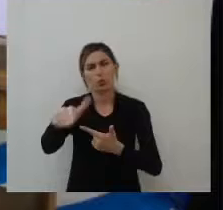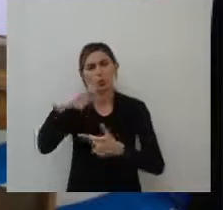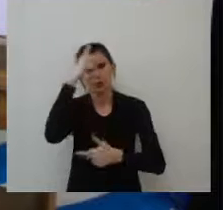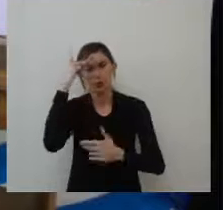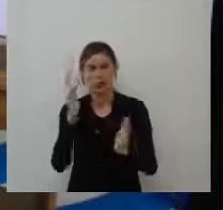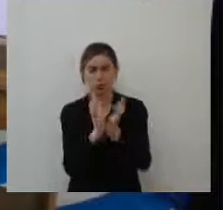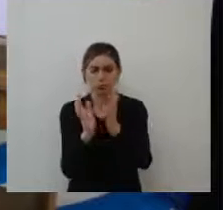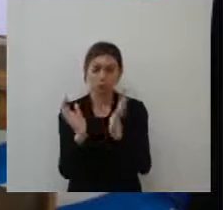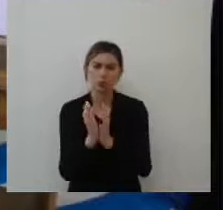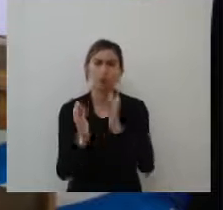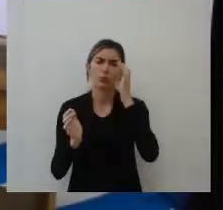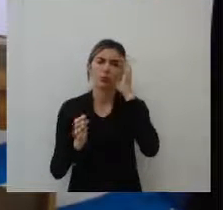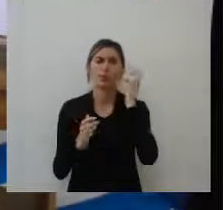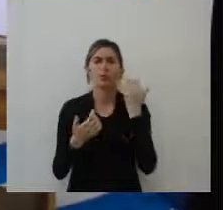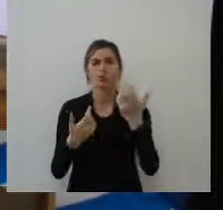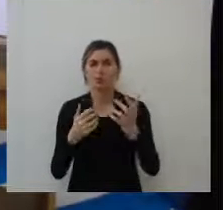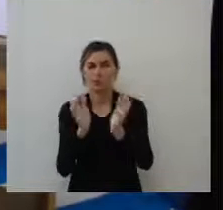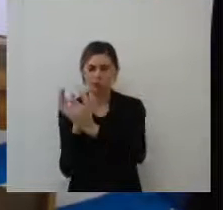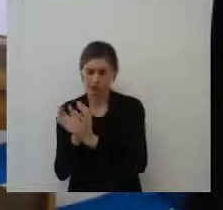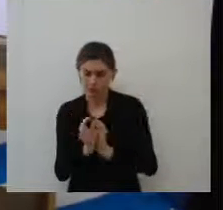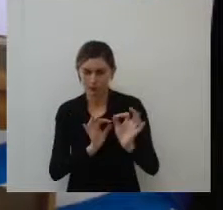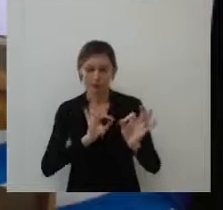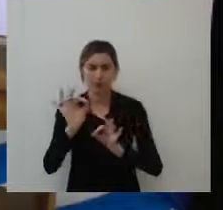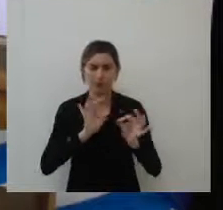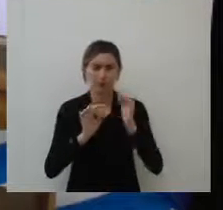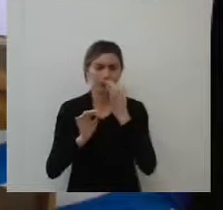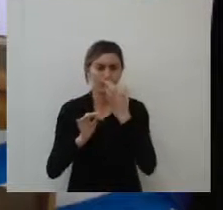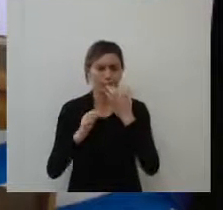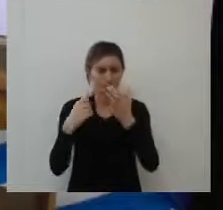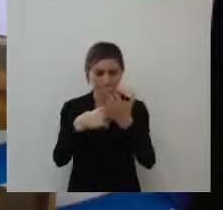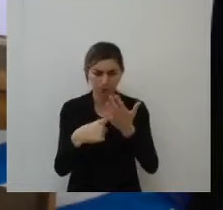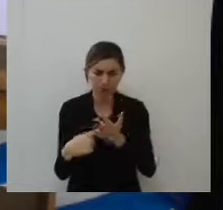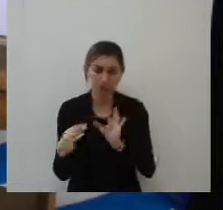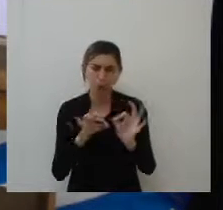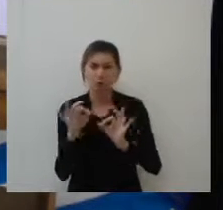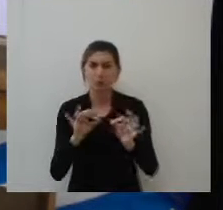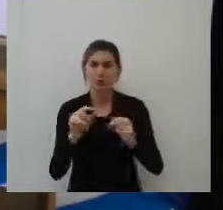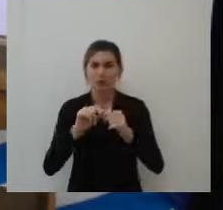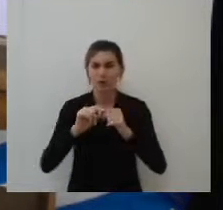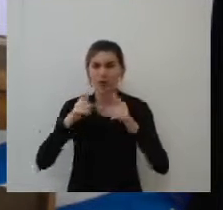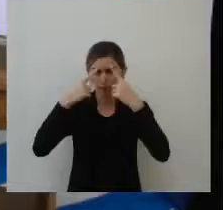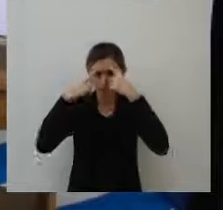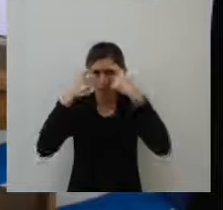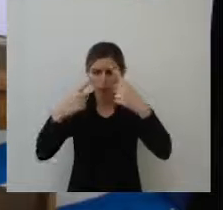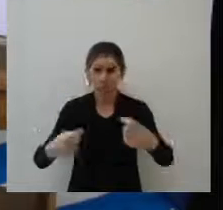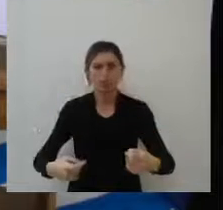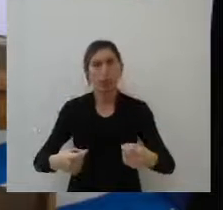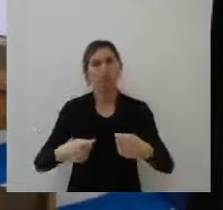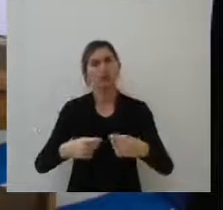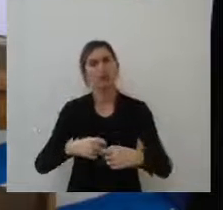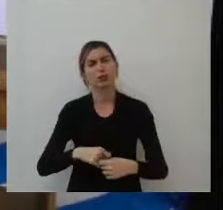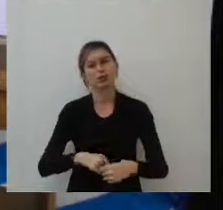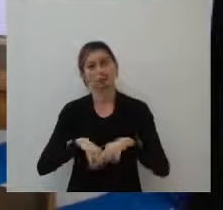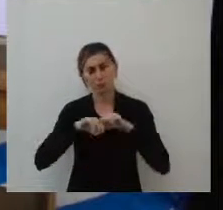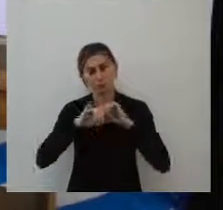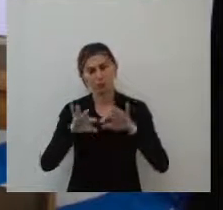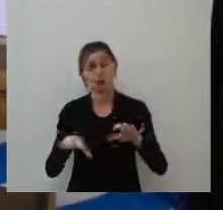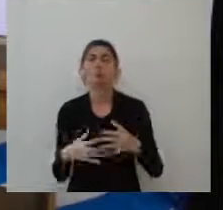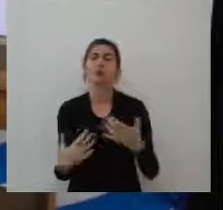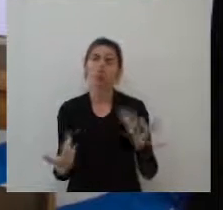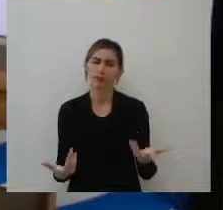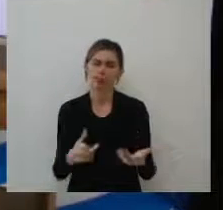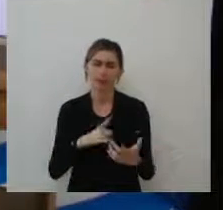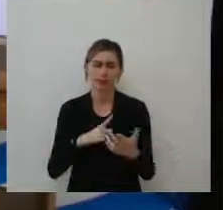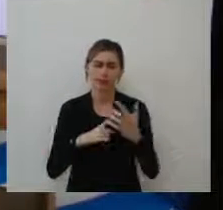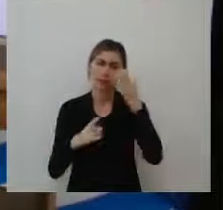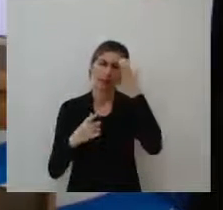Existem grupos, né, que são montados para se organizar e praticar a violência gratuita. Então,